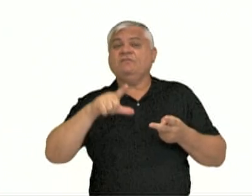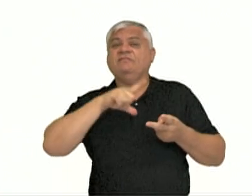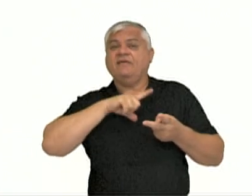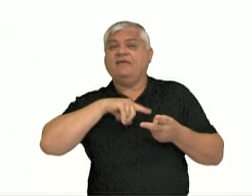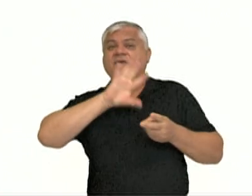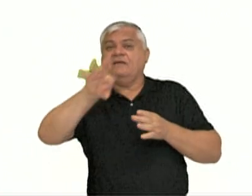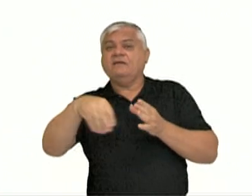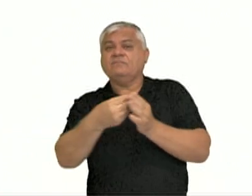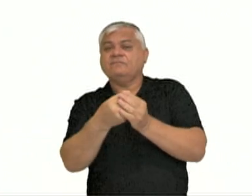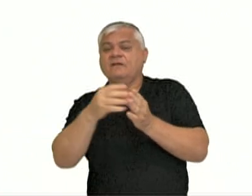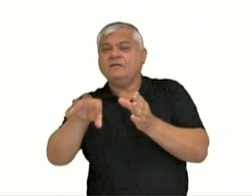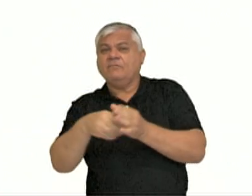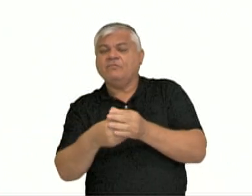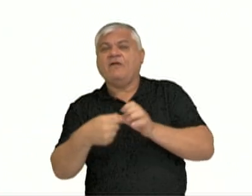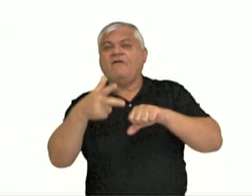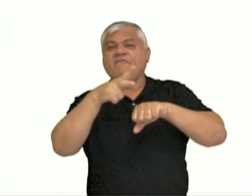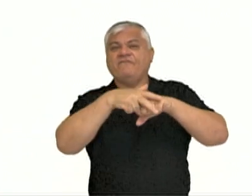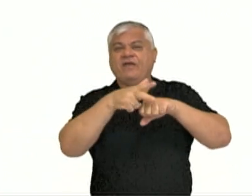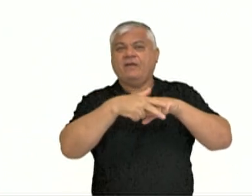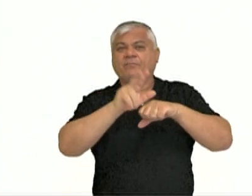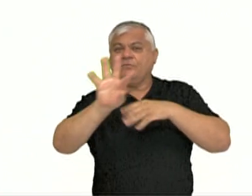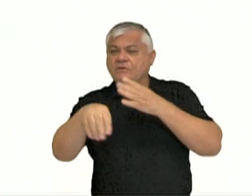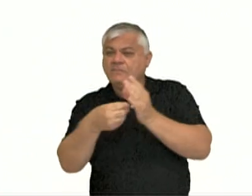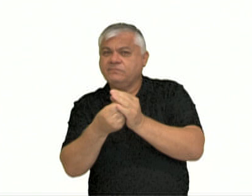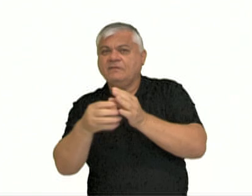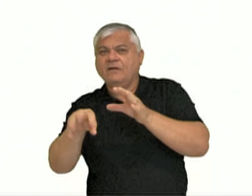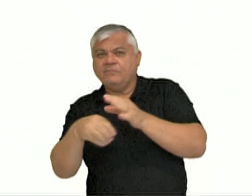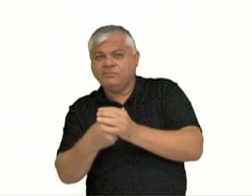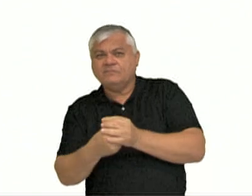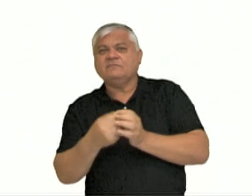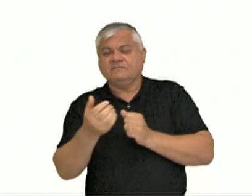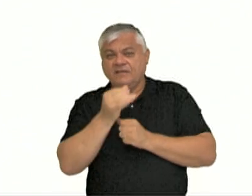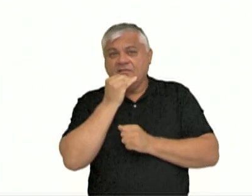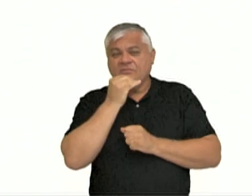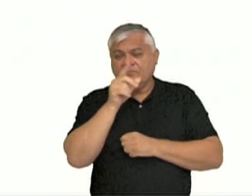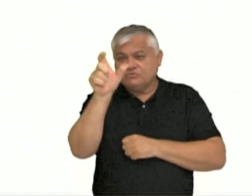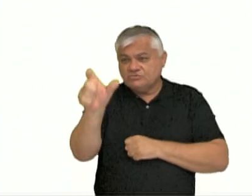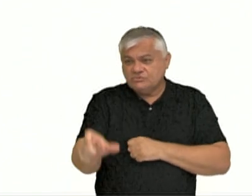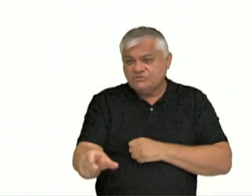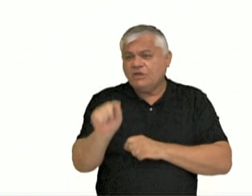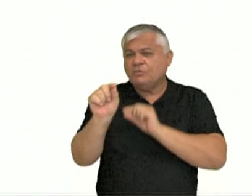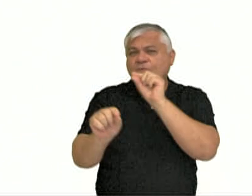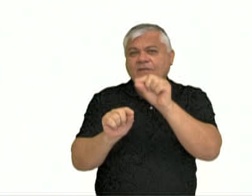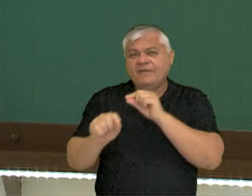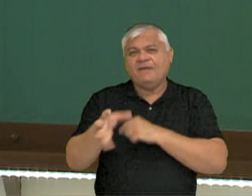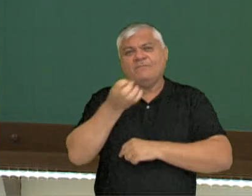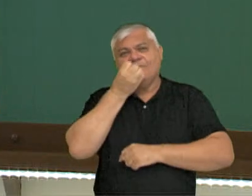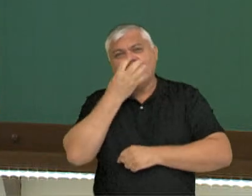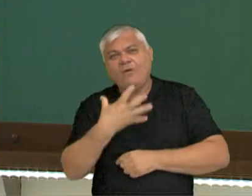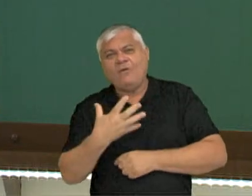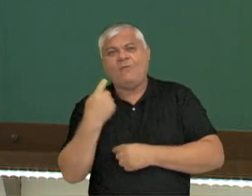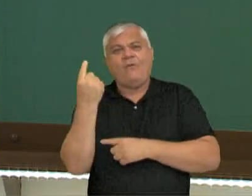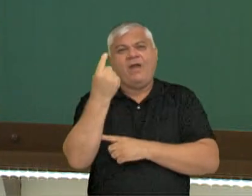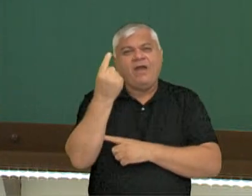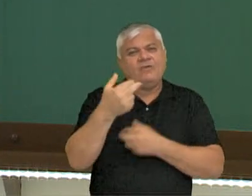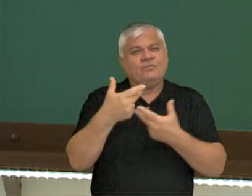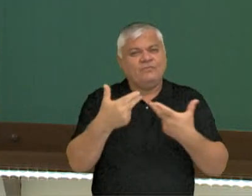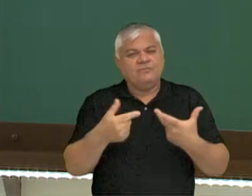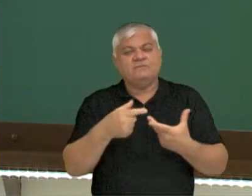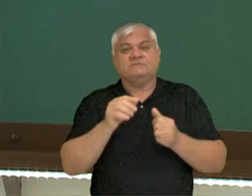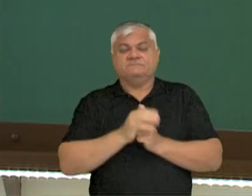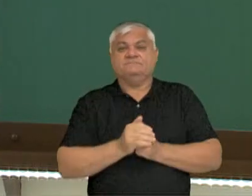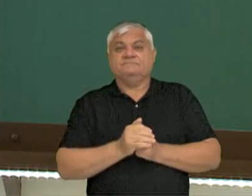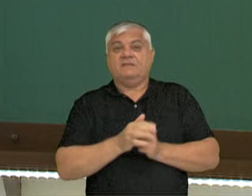predicativas. Lembra? Predicativo do sujeito. Ah, lembrou? Claro que lembrou.